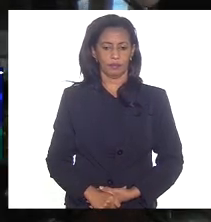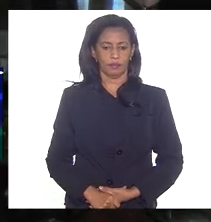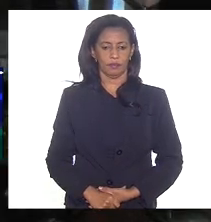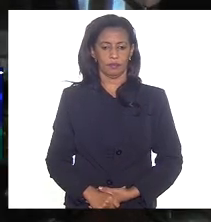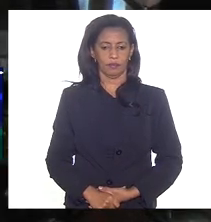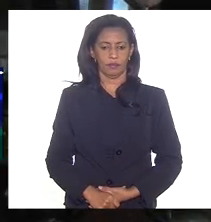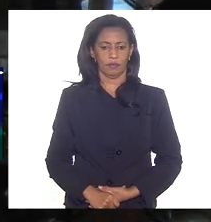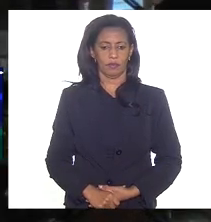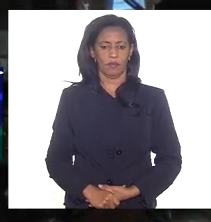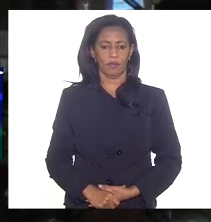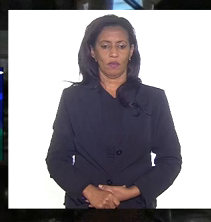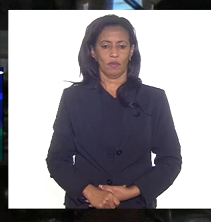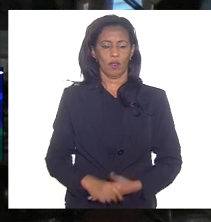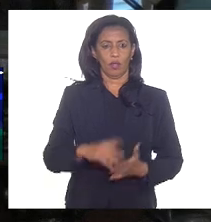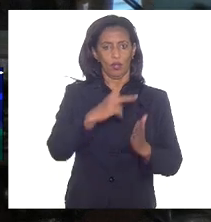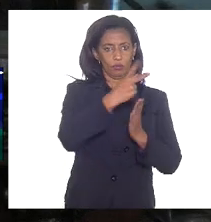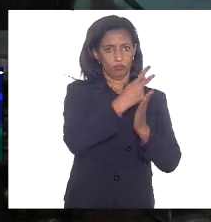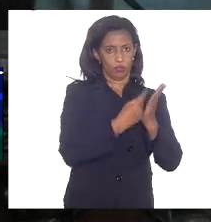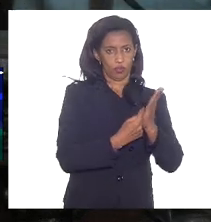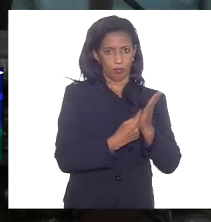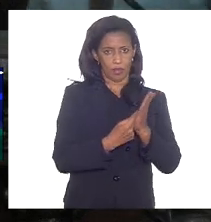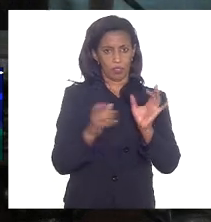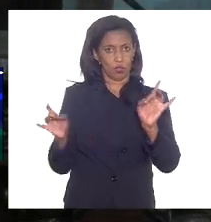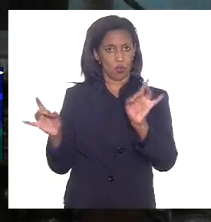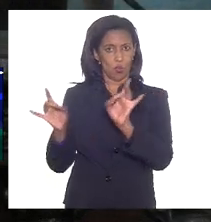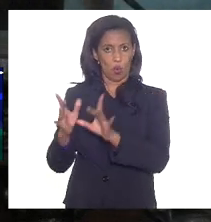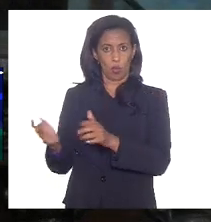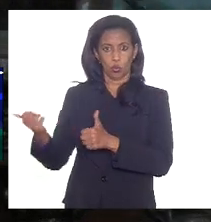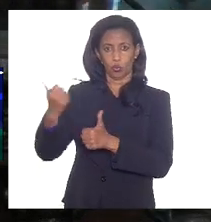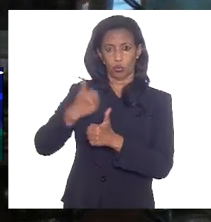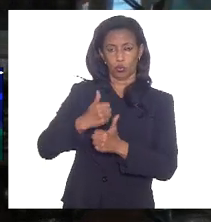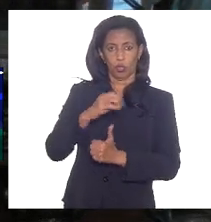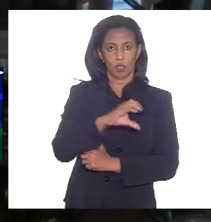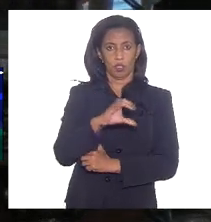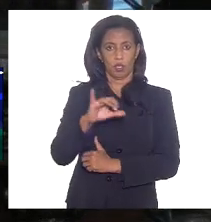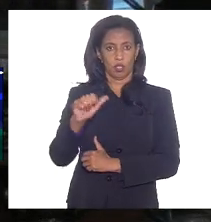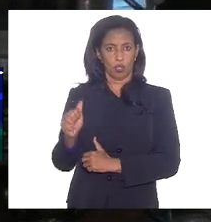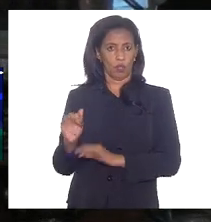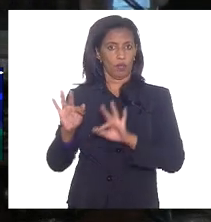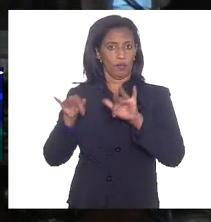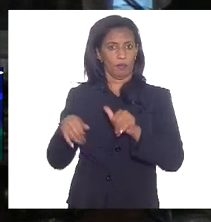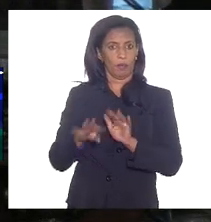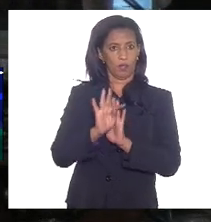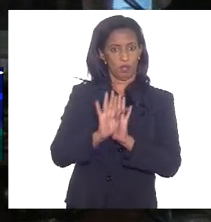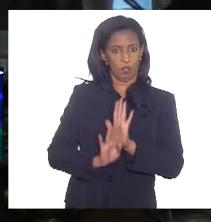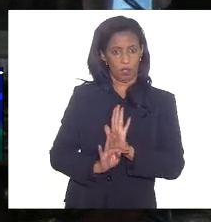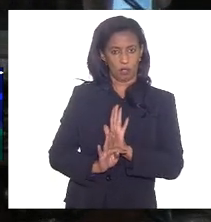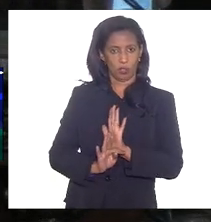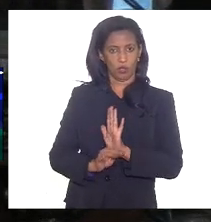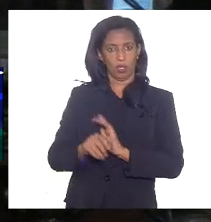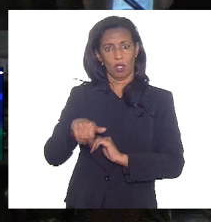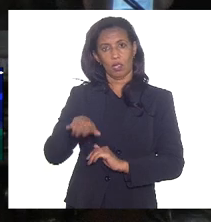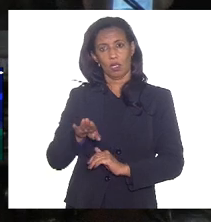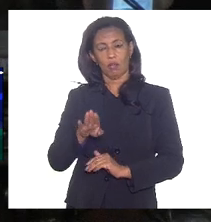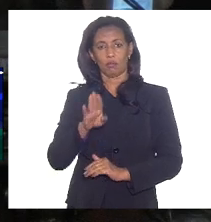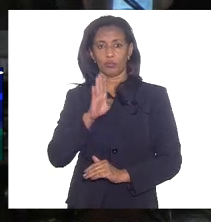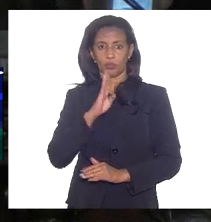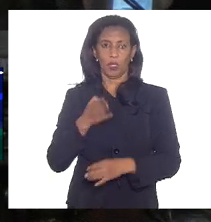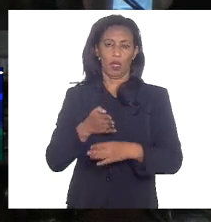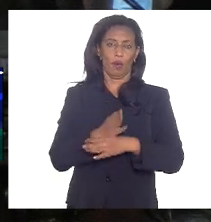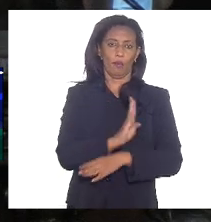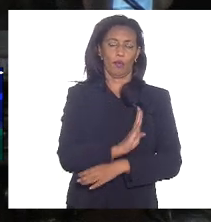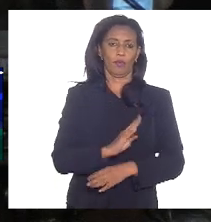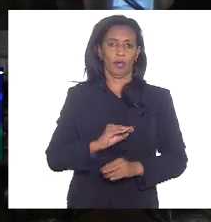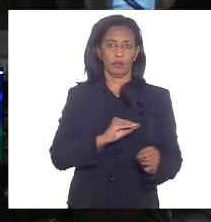Com os pareceres emitidos. Em votação, substitutivo da CCJ com forma final de redação. Os senhores que aprovam permaneçam como estão aprovados,